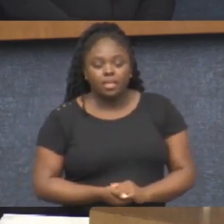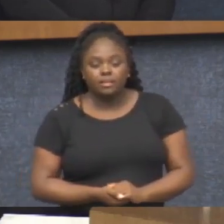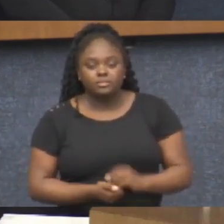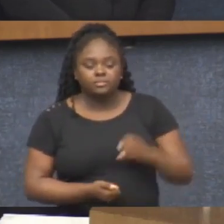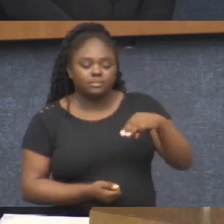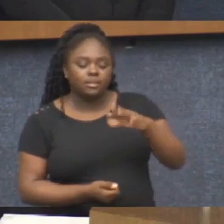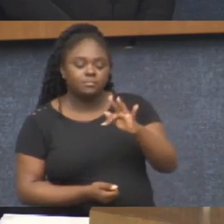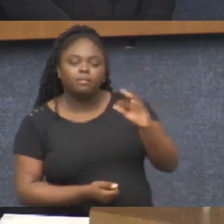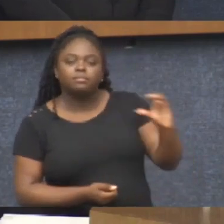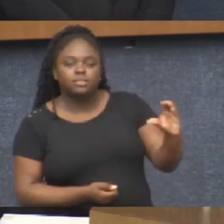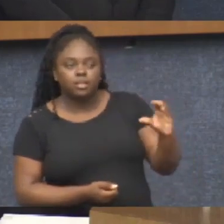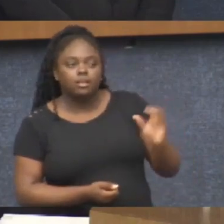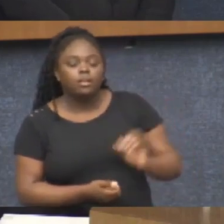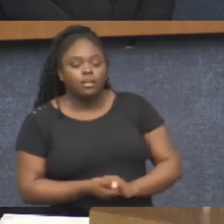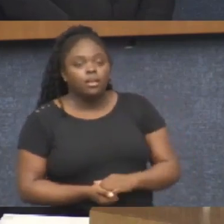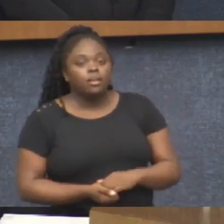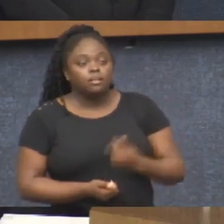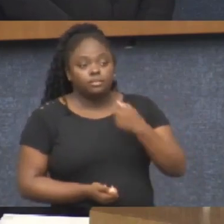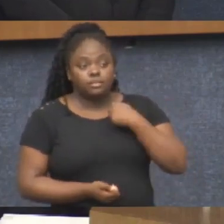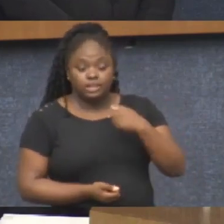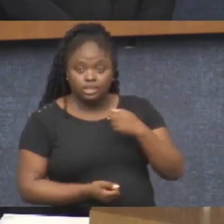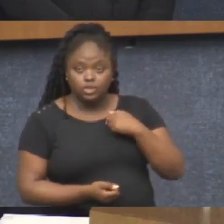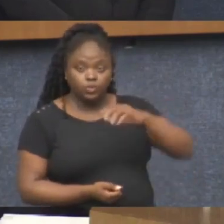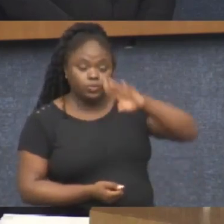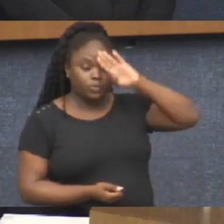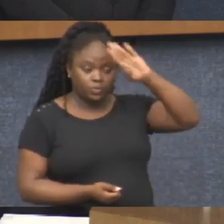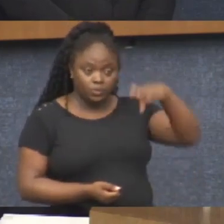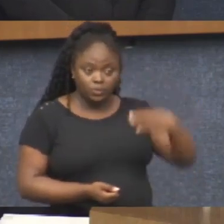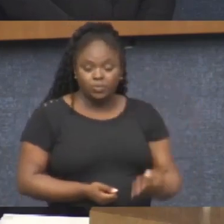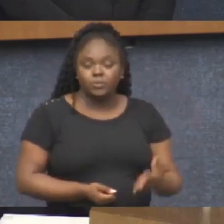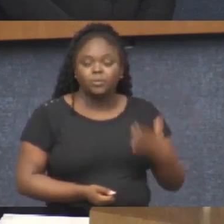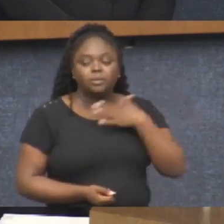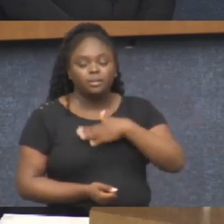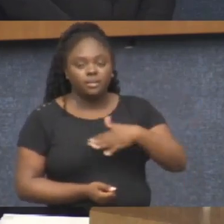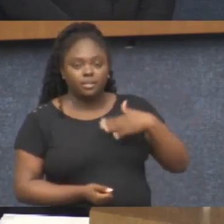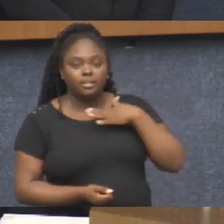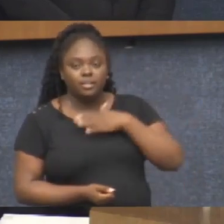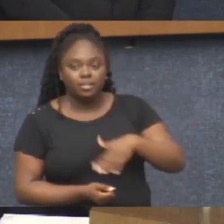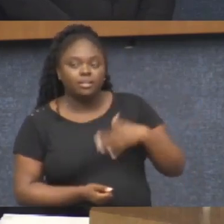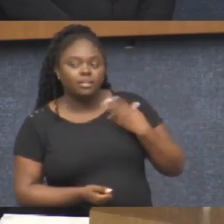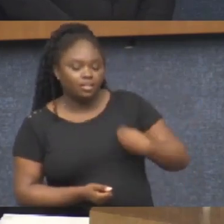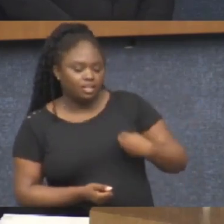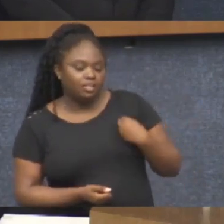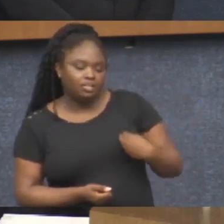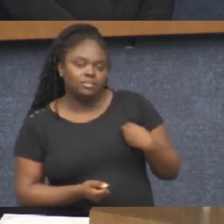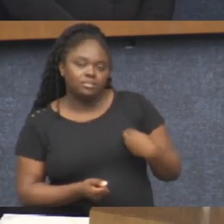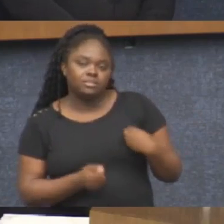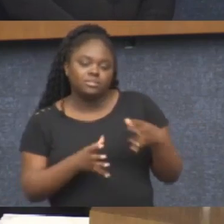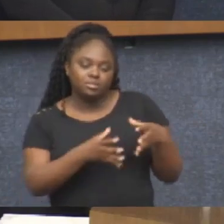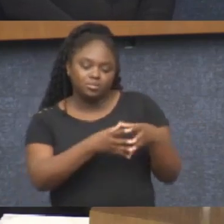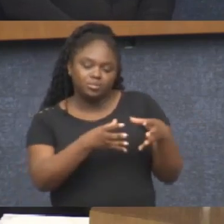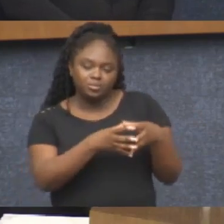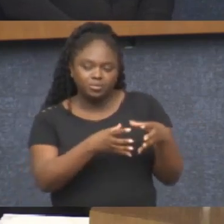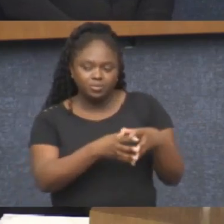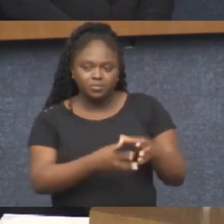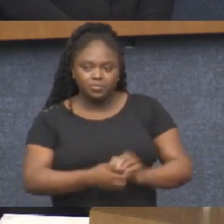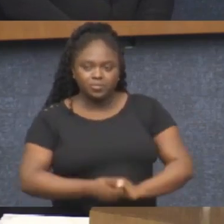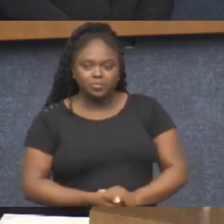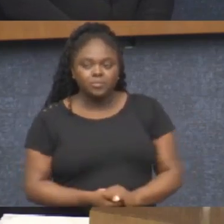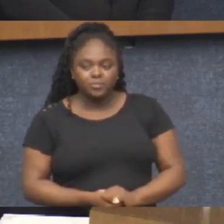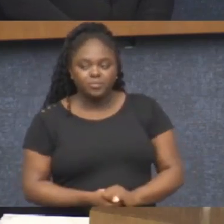famoso MFC, do qual eu, com muita honra e prazer, eu faço parte desse grupo.